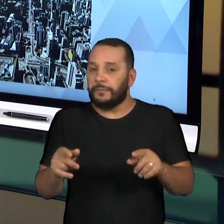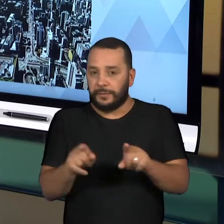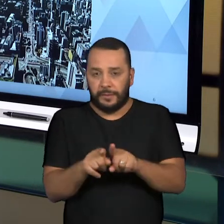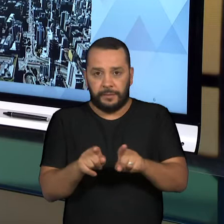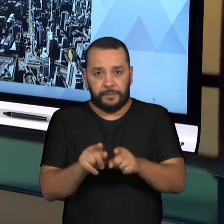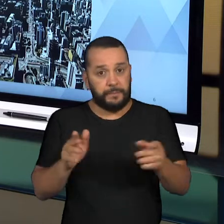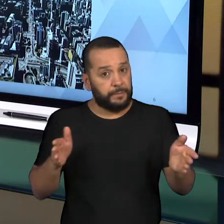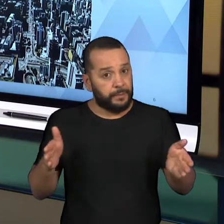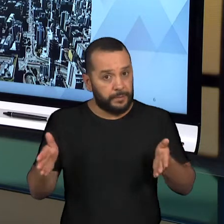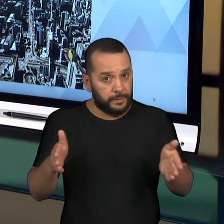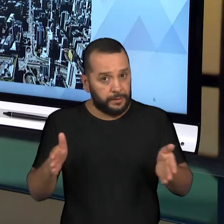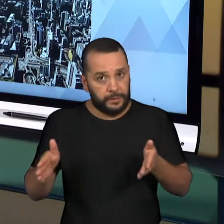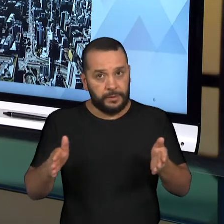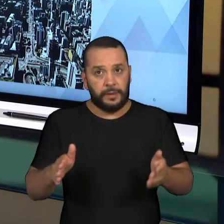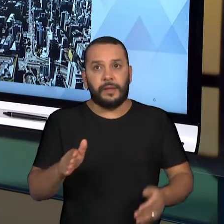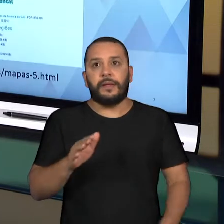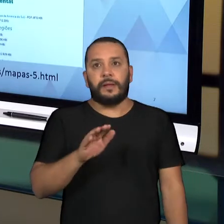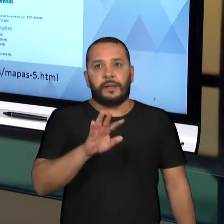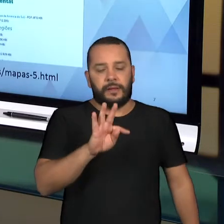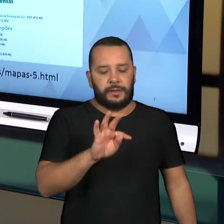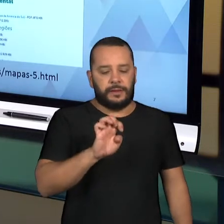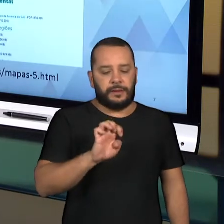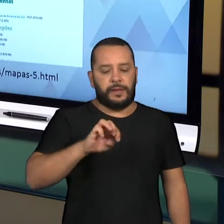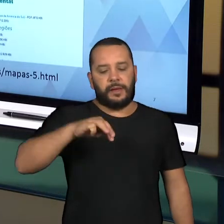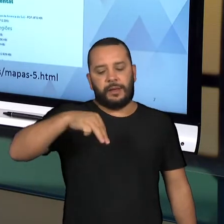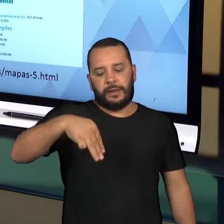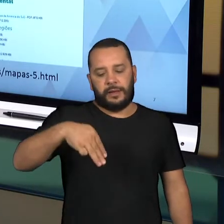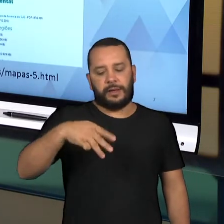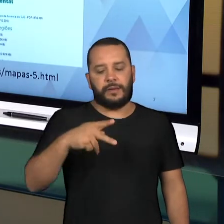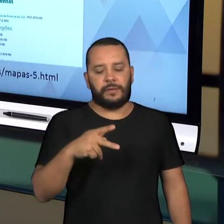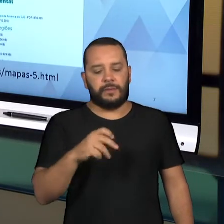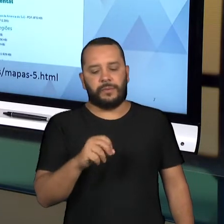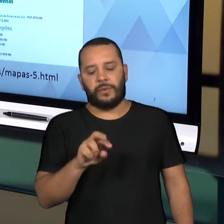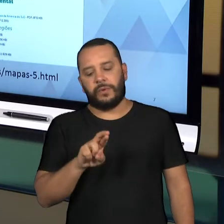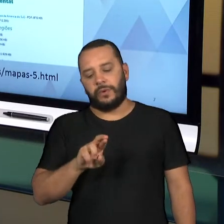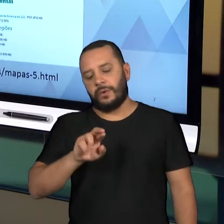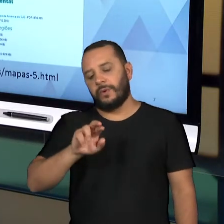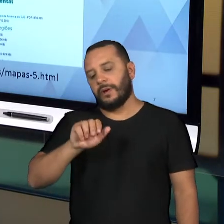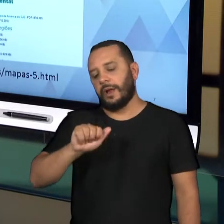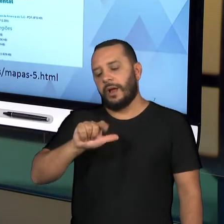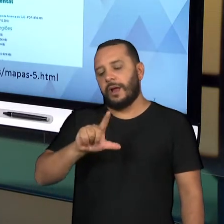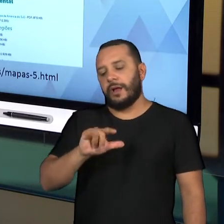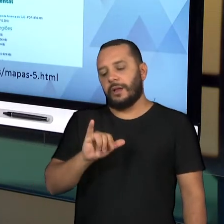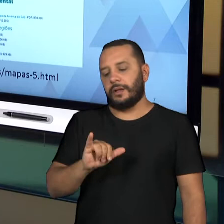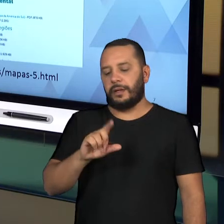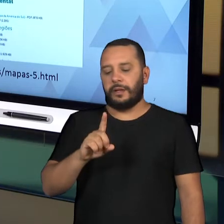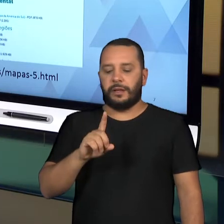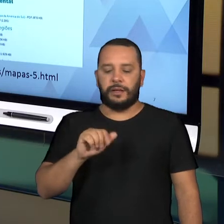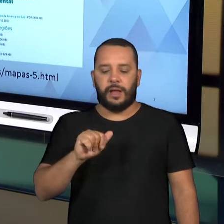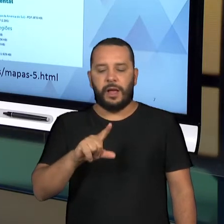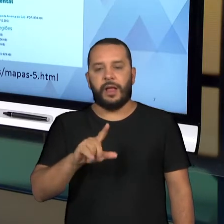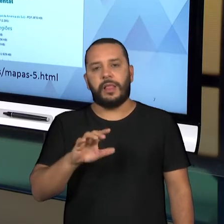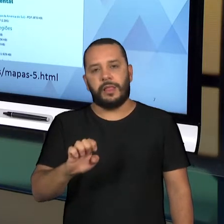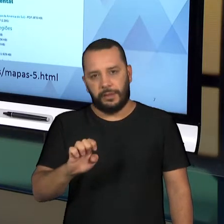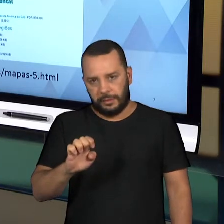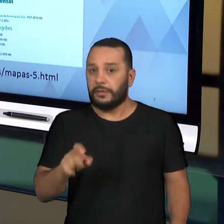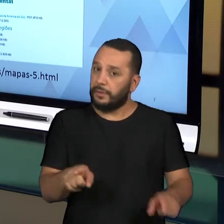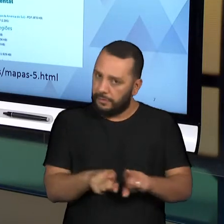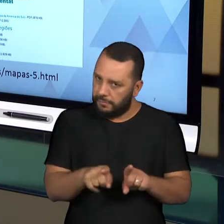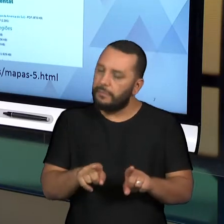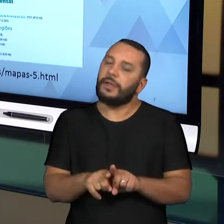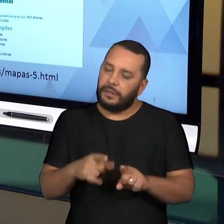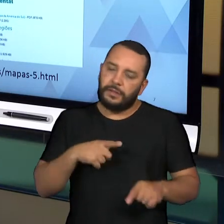temporalidade também podem estar presentes nessa discussão pensando em alguns materiais que são muito